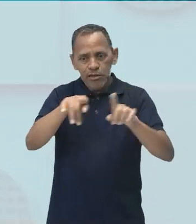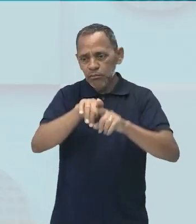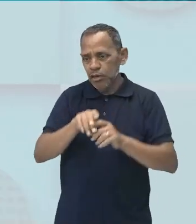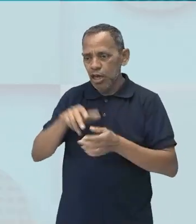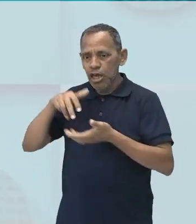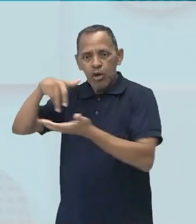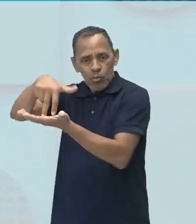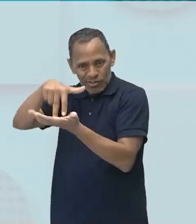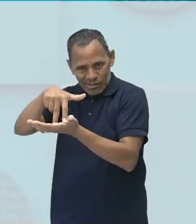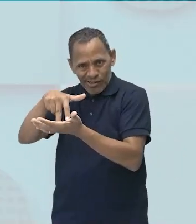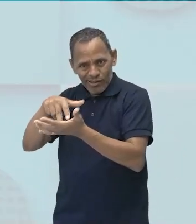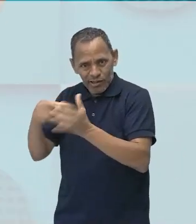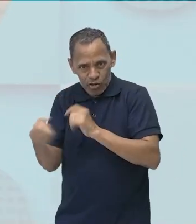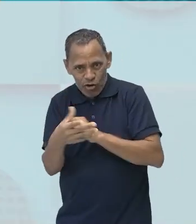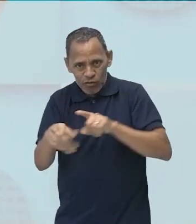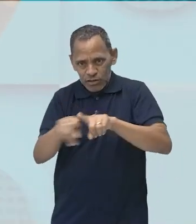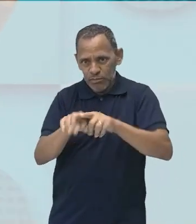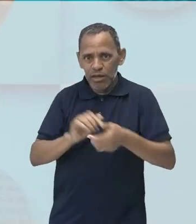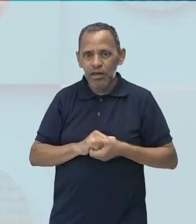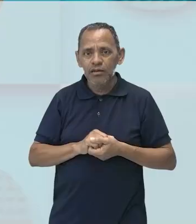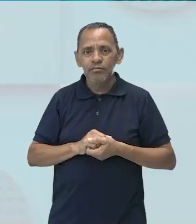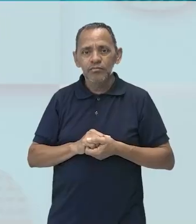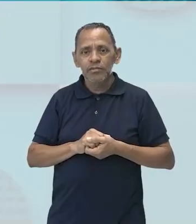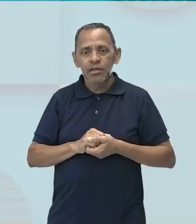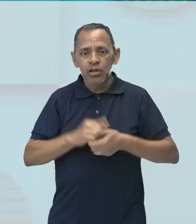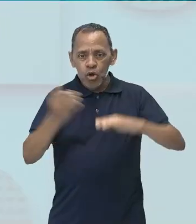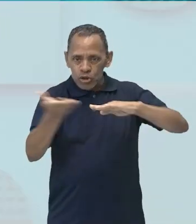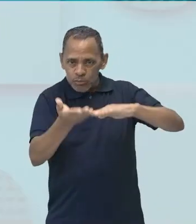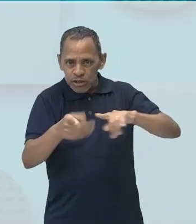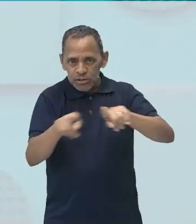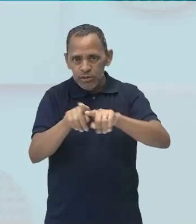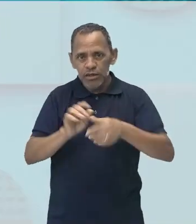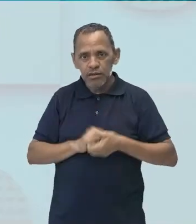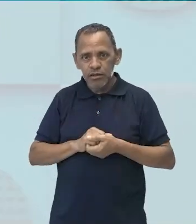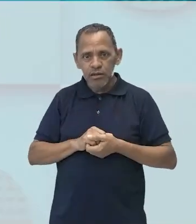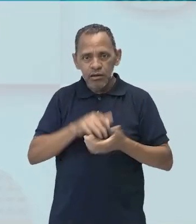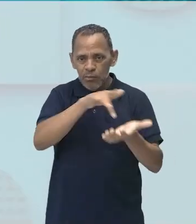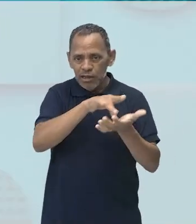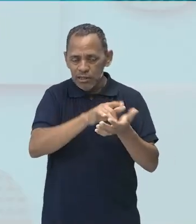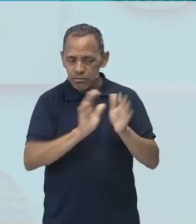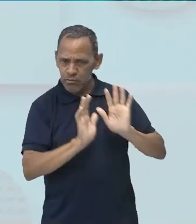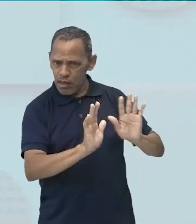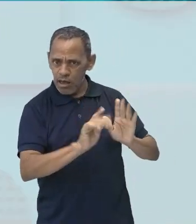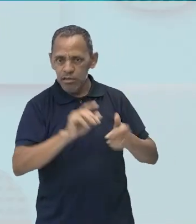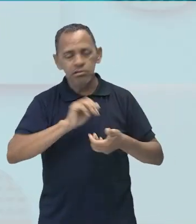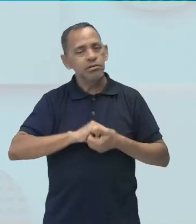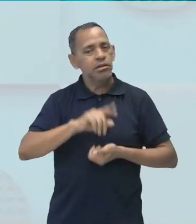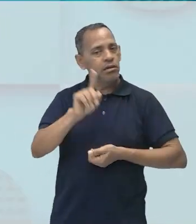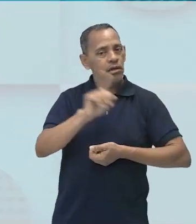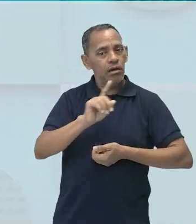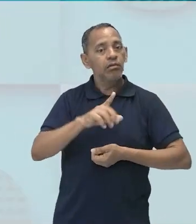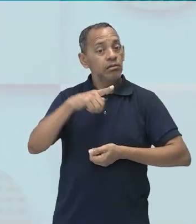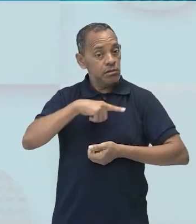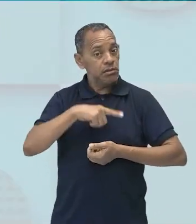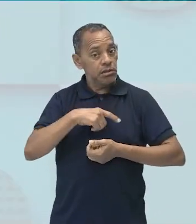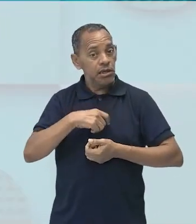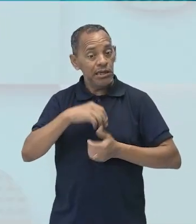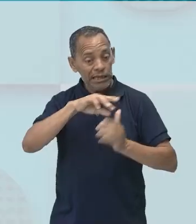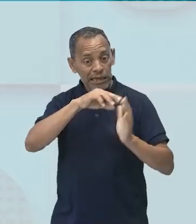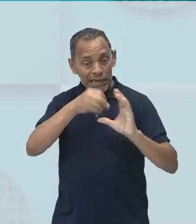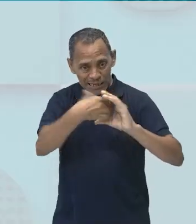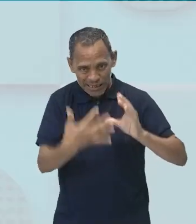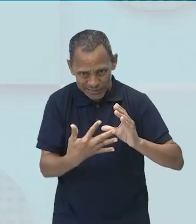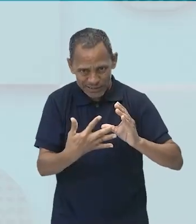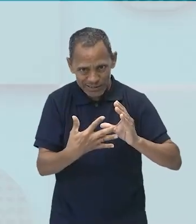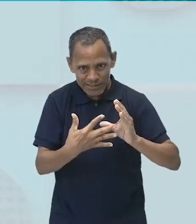contemporânea. Deixaram de lado o balé clássico? Não. Eles pegam elementos e adequam